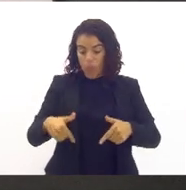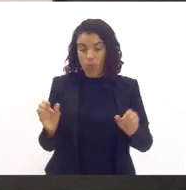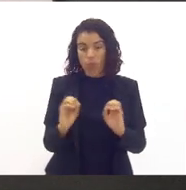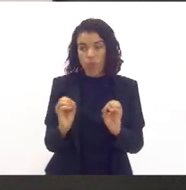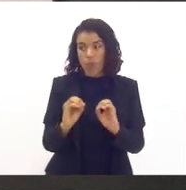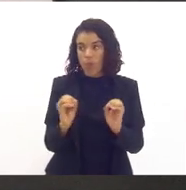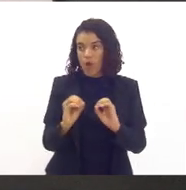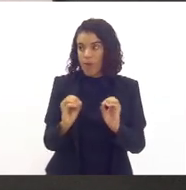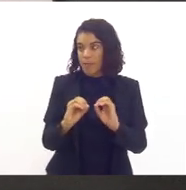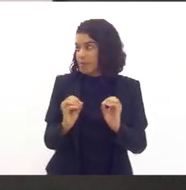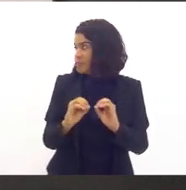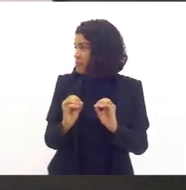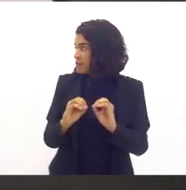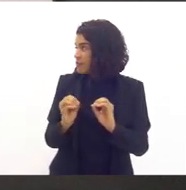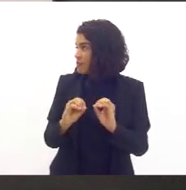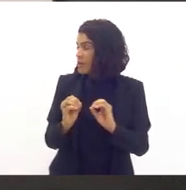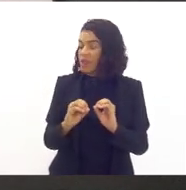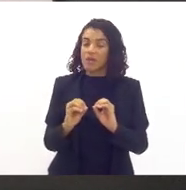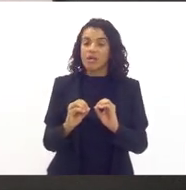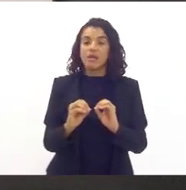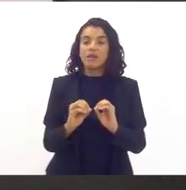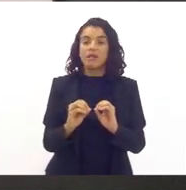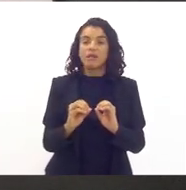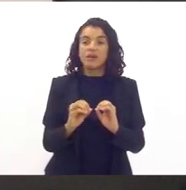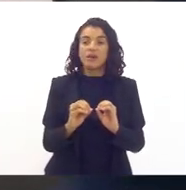de forma muito veemente,